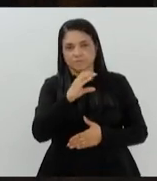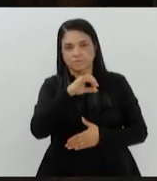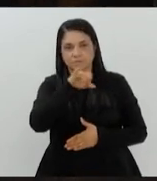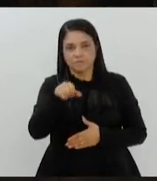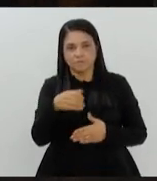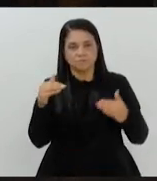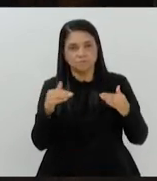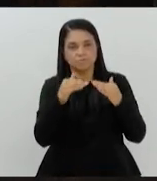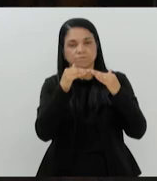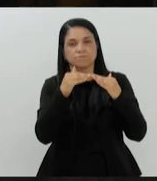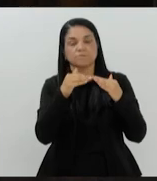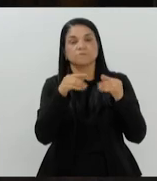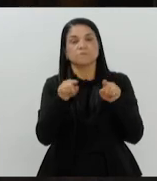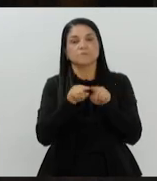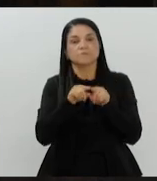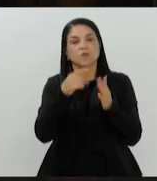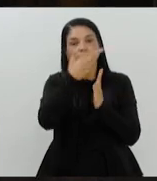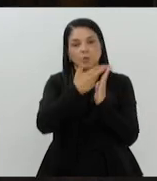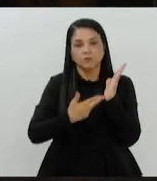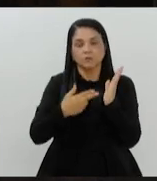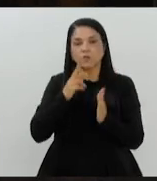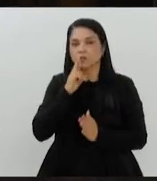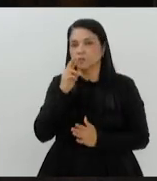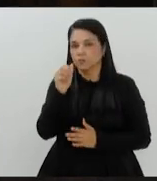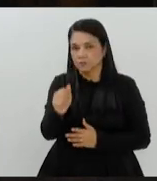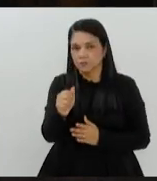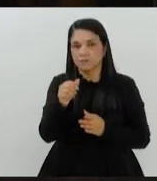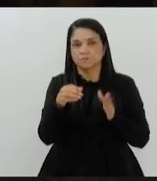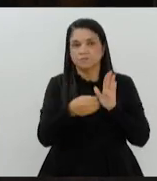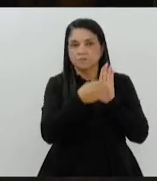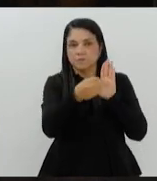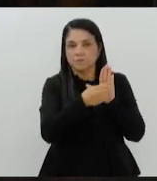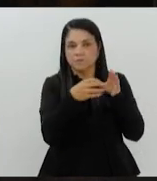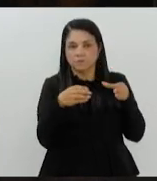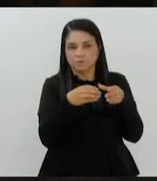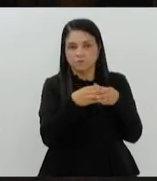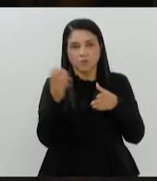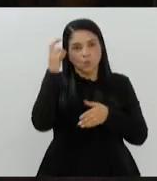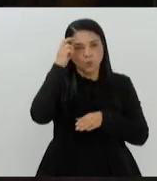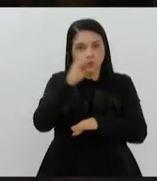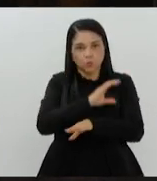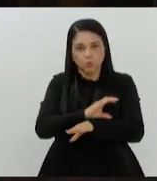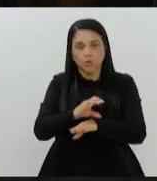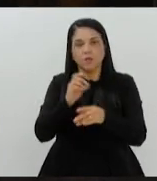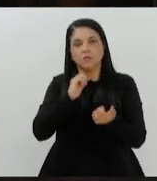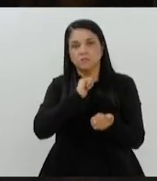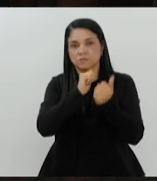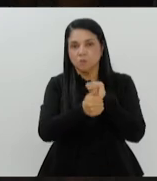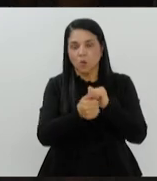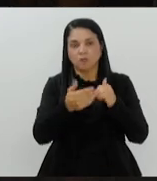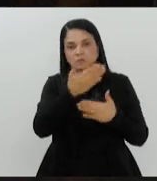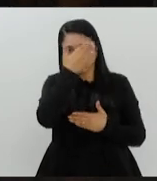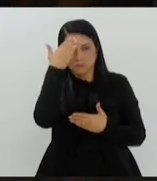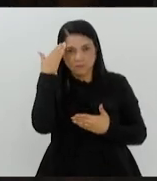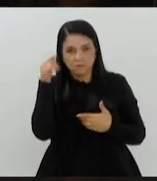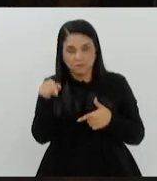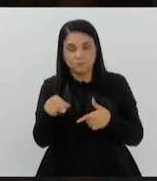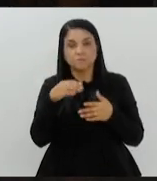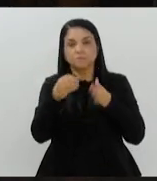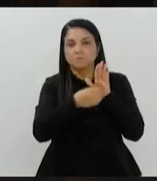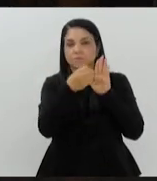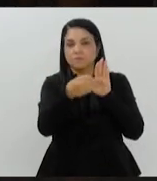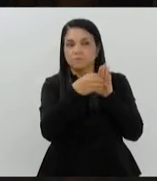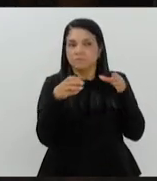Prejuridicidade, relator deputado Rodrigo Amorim. Pendente de pareceres das comissões de Cultura e de Esporte e Lazer. Para emitir parecer